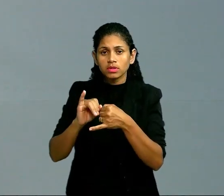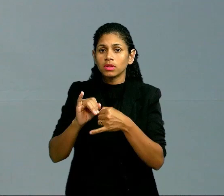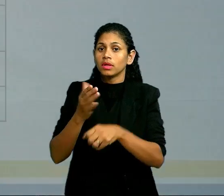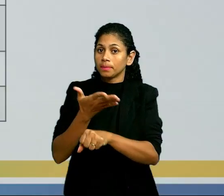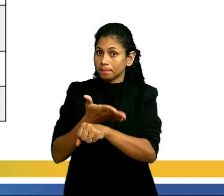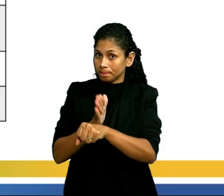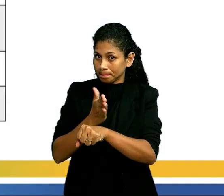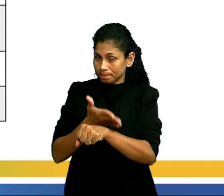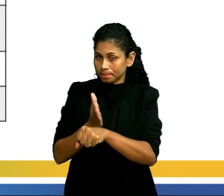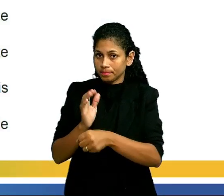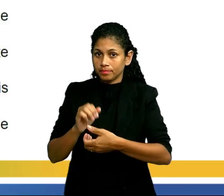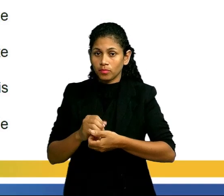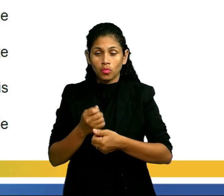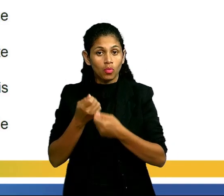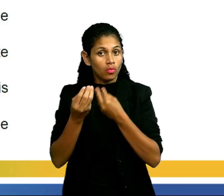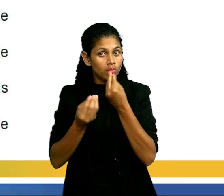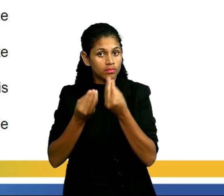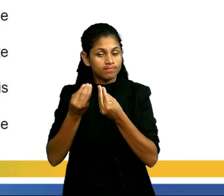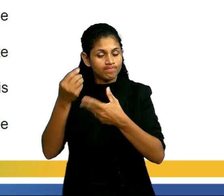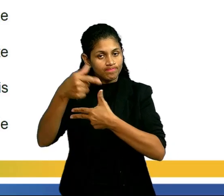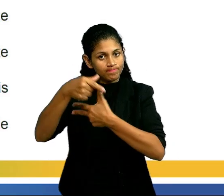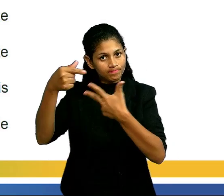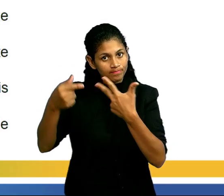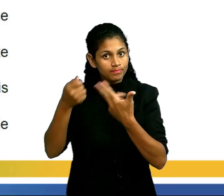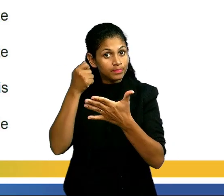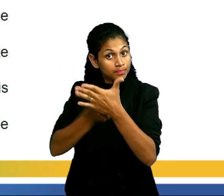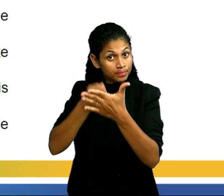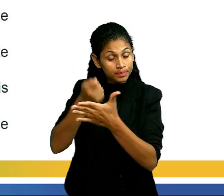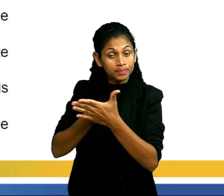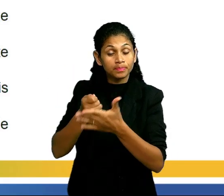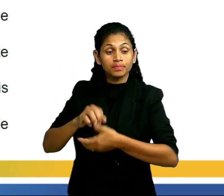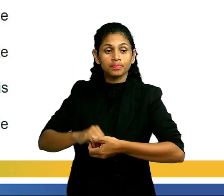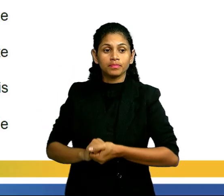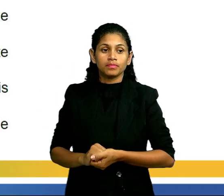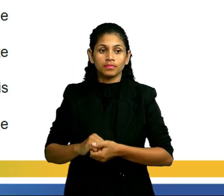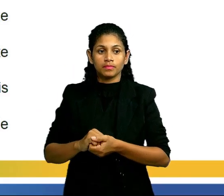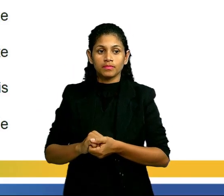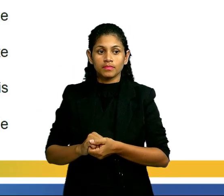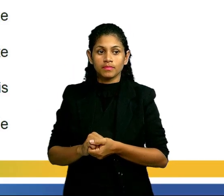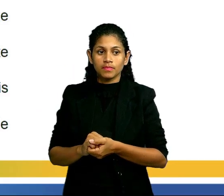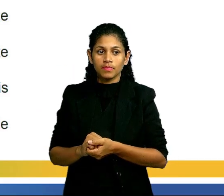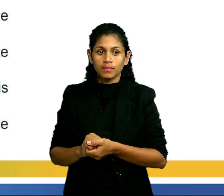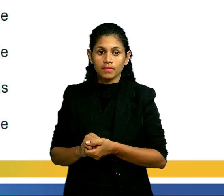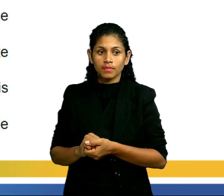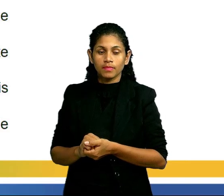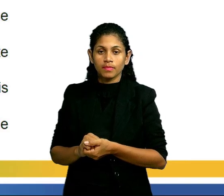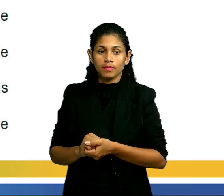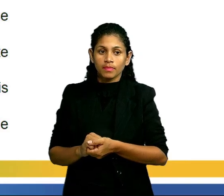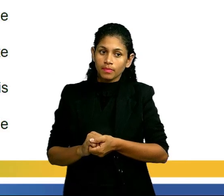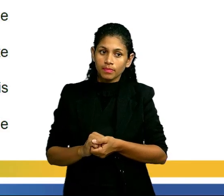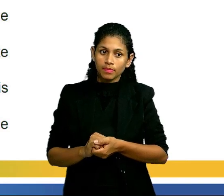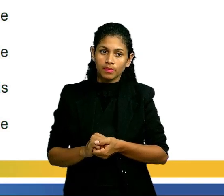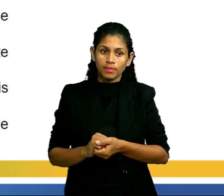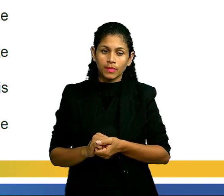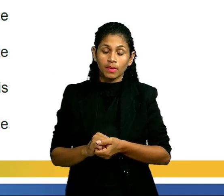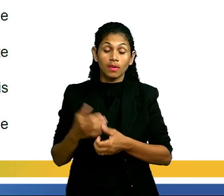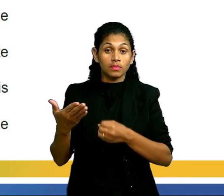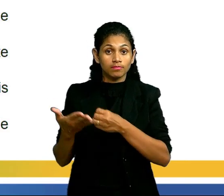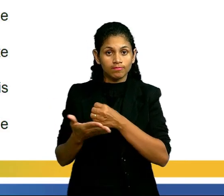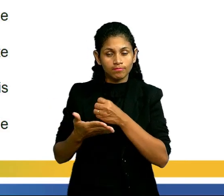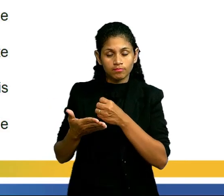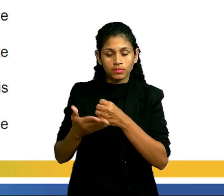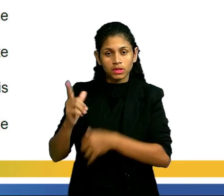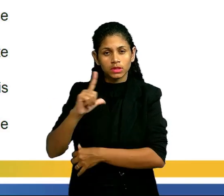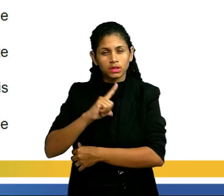te cobra, tá? Olha só, uma questão do Enem de 2009. Estima-se que haja atualmente